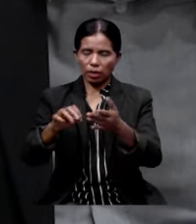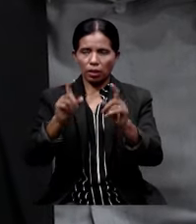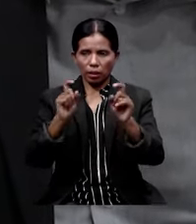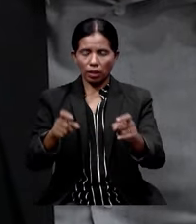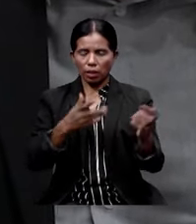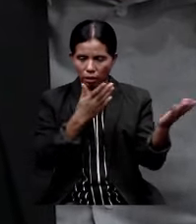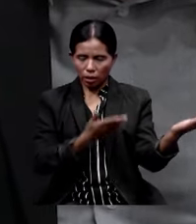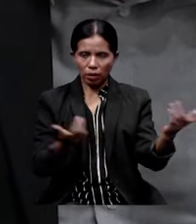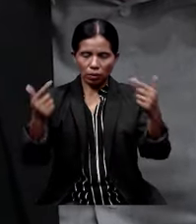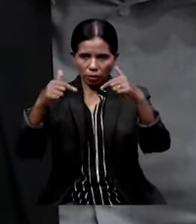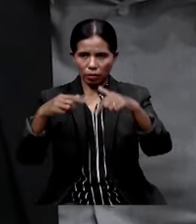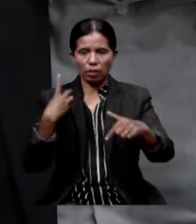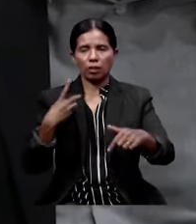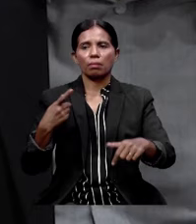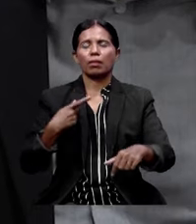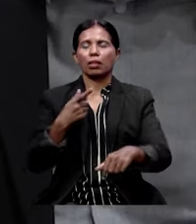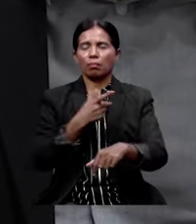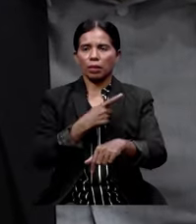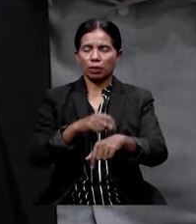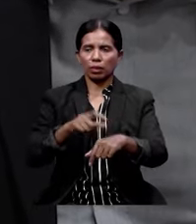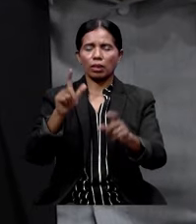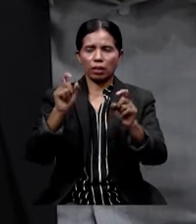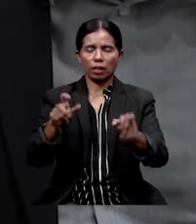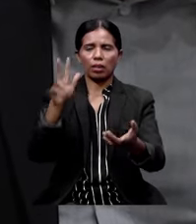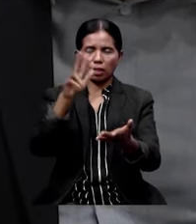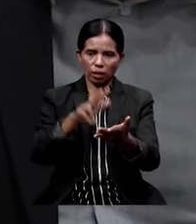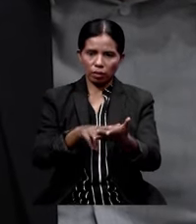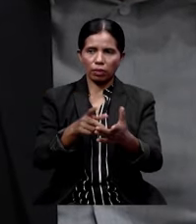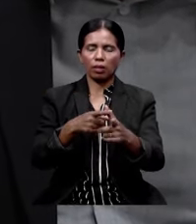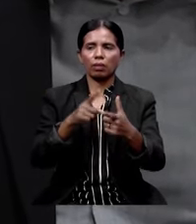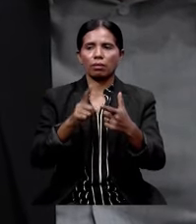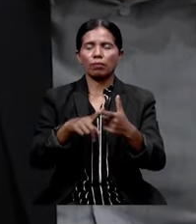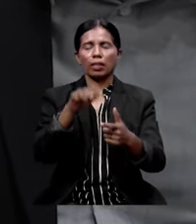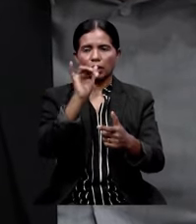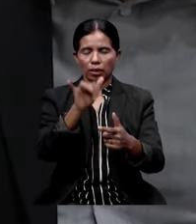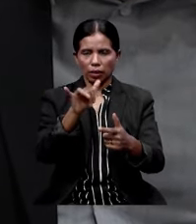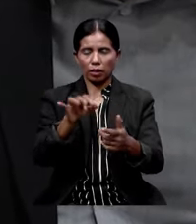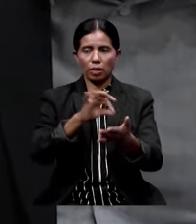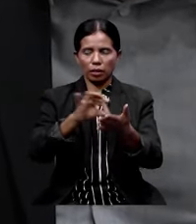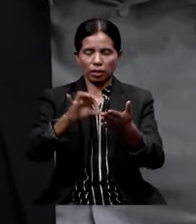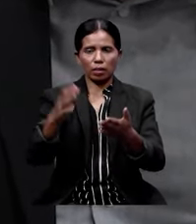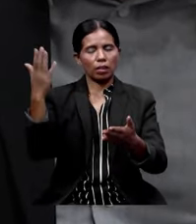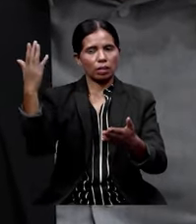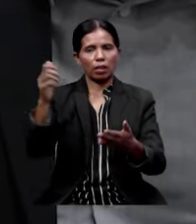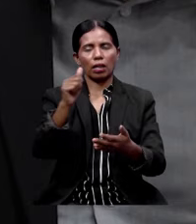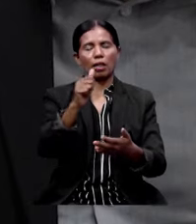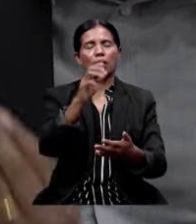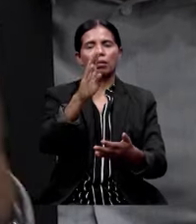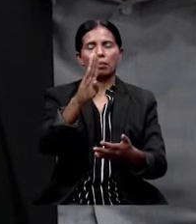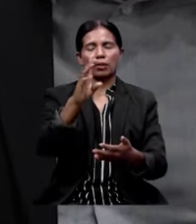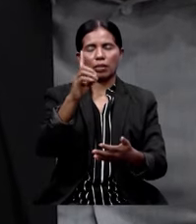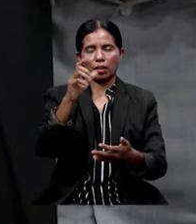lhe refilar para o mai e o Parlamento Nacional tem que ratificar. Ratifica, acordo, né? Mas a assina em Abu Dhabi. O